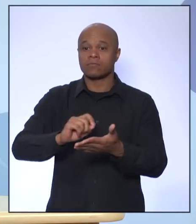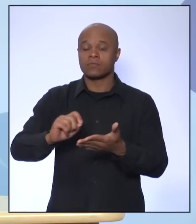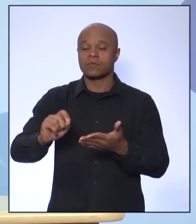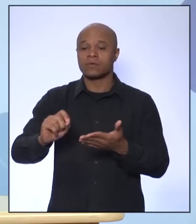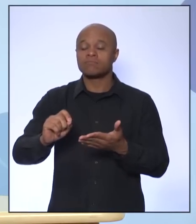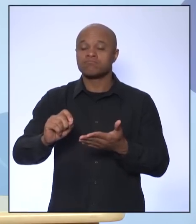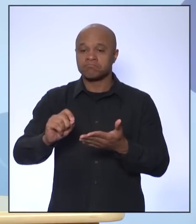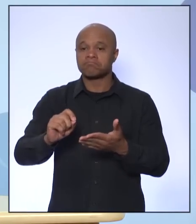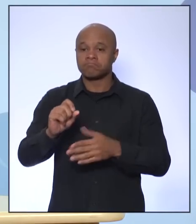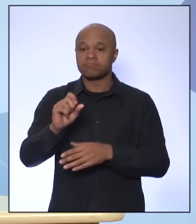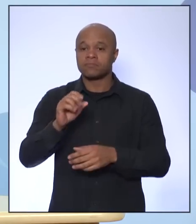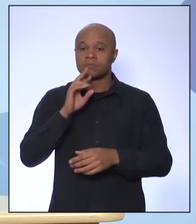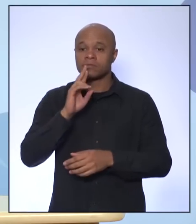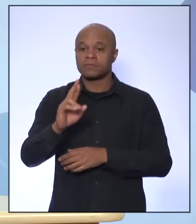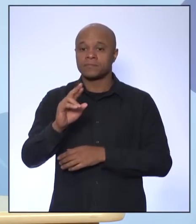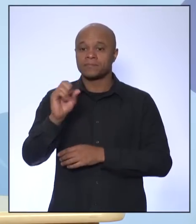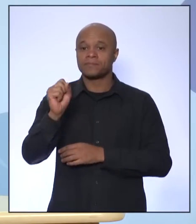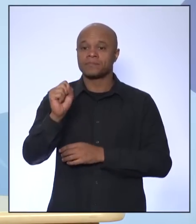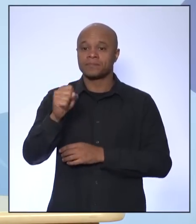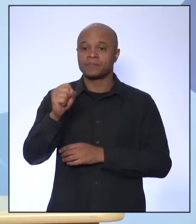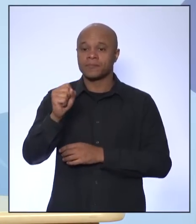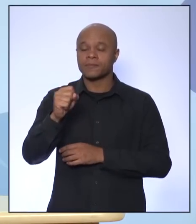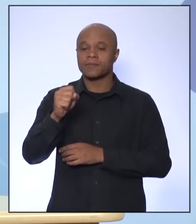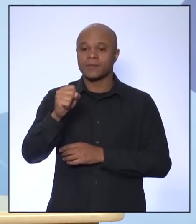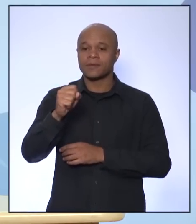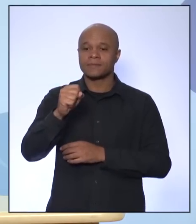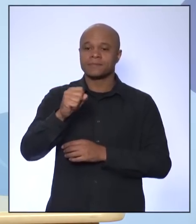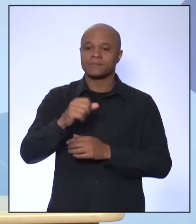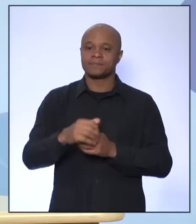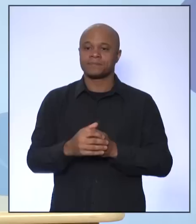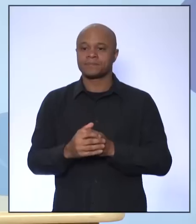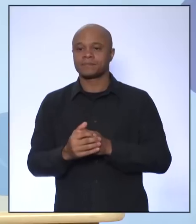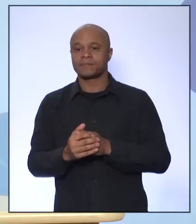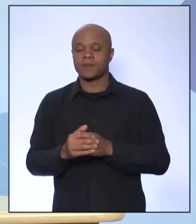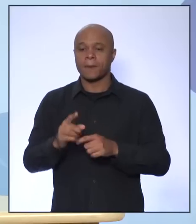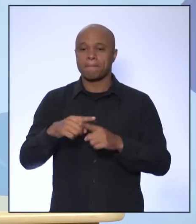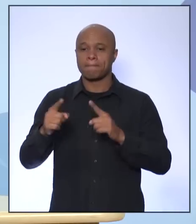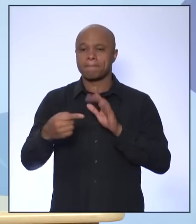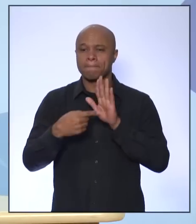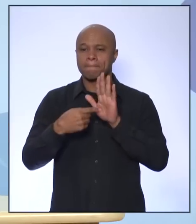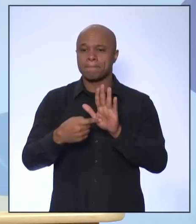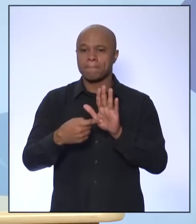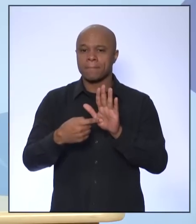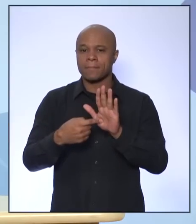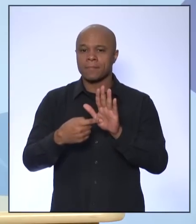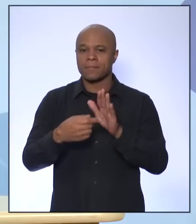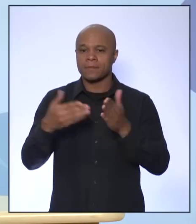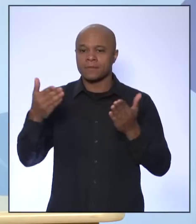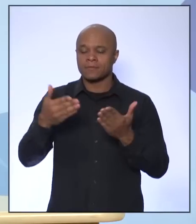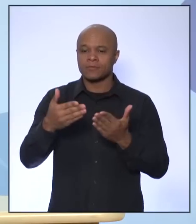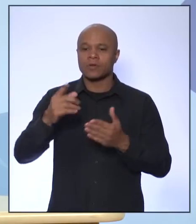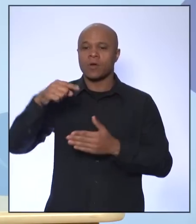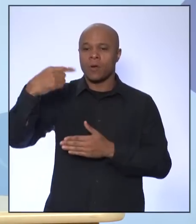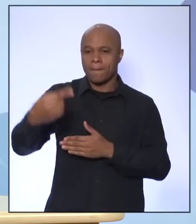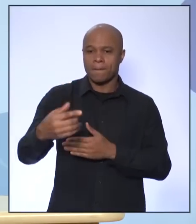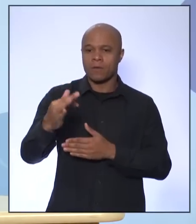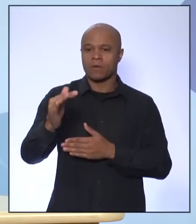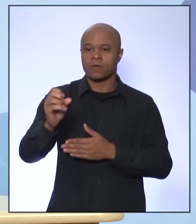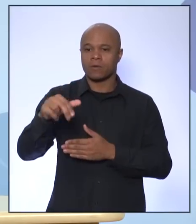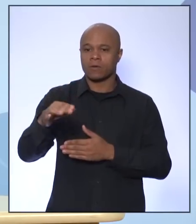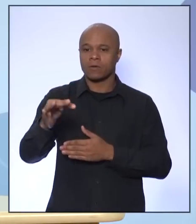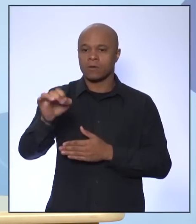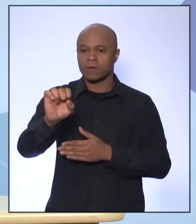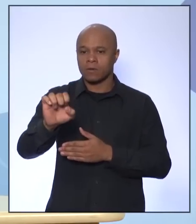sim, a escrita também é uma fonte material, mas isso assim, ó, eu vou passar agora então para a próxima fonte, está bem? Que aí eu já respondo a